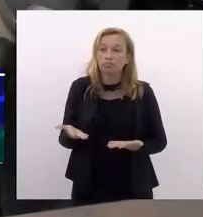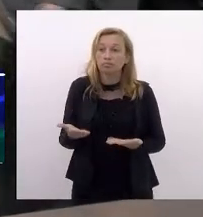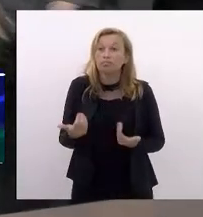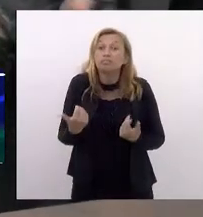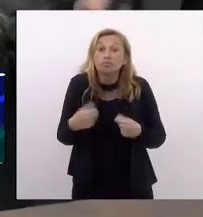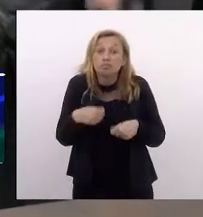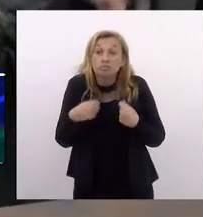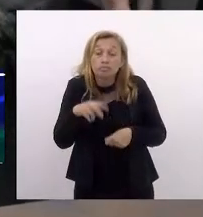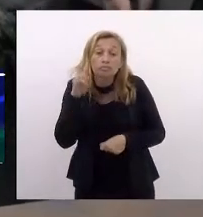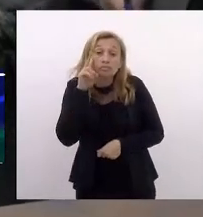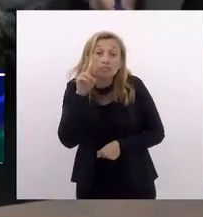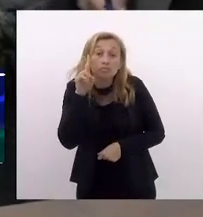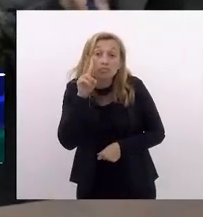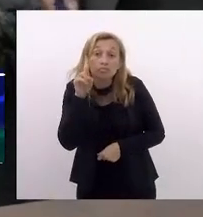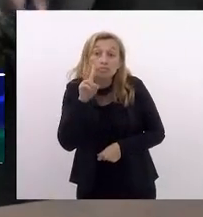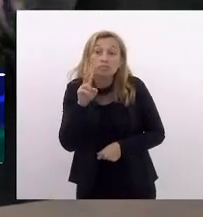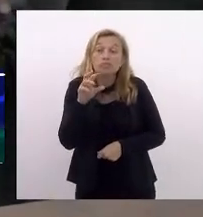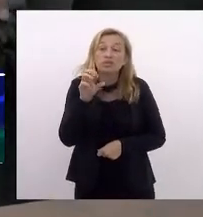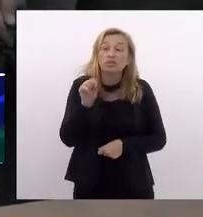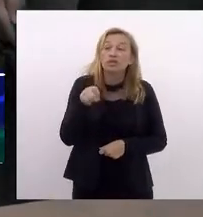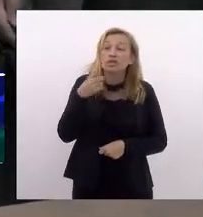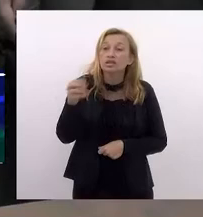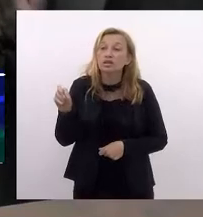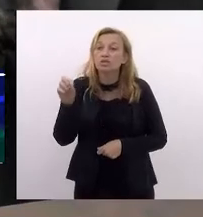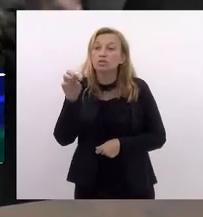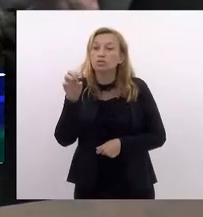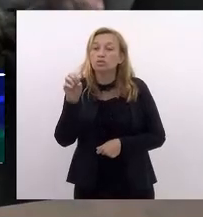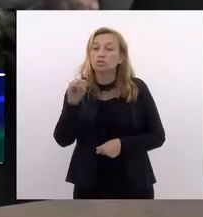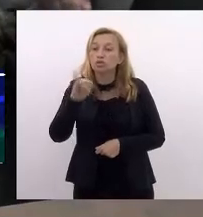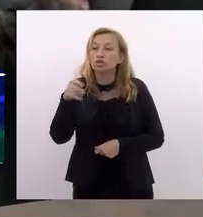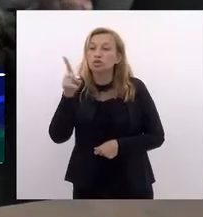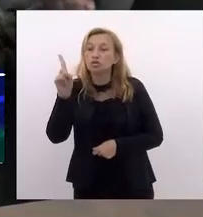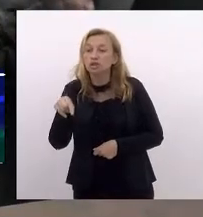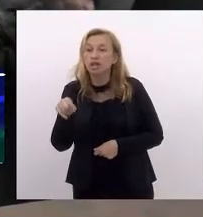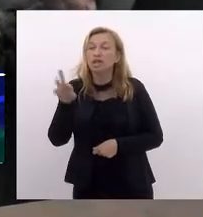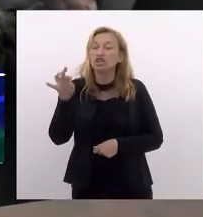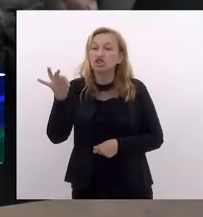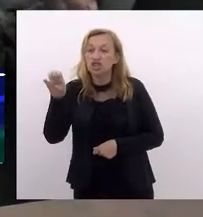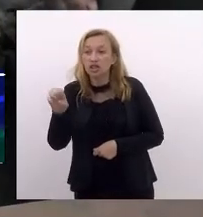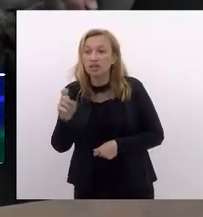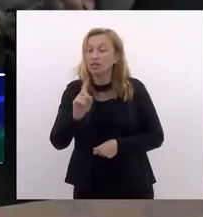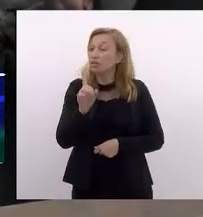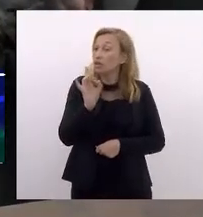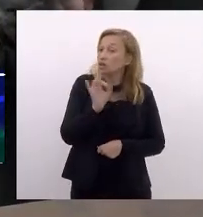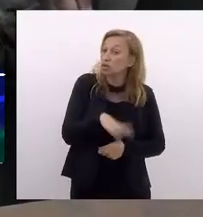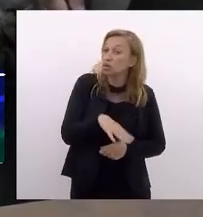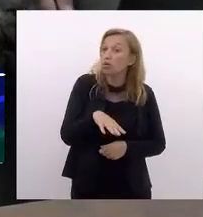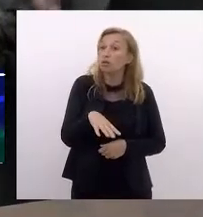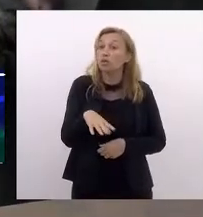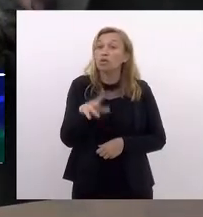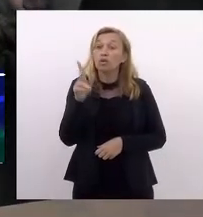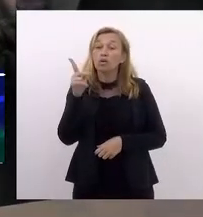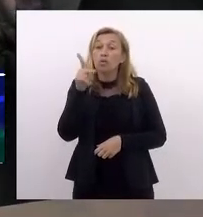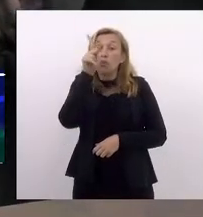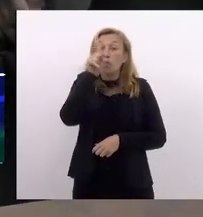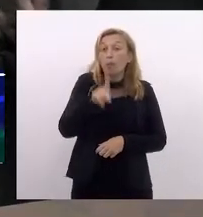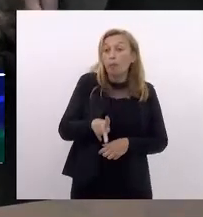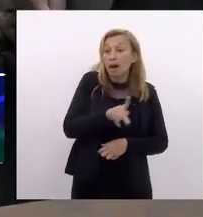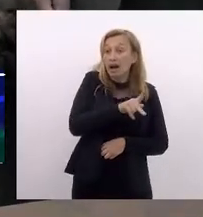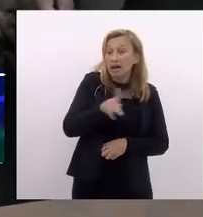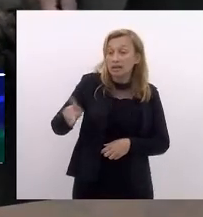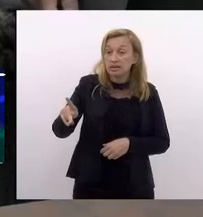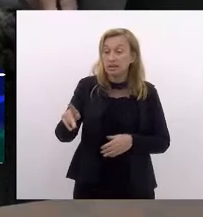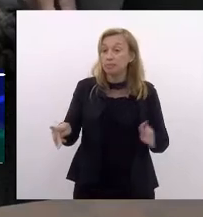é preciso lembrar que o São José de Anchieta não é somente pelo menos não historicamente um padre